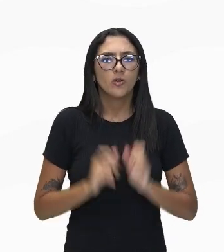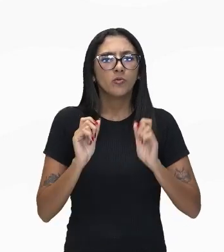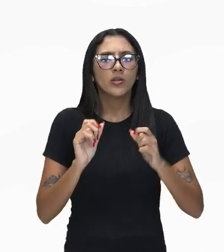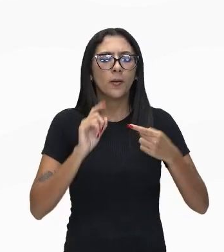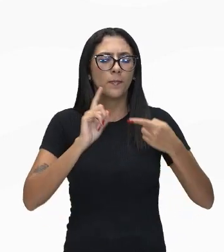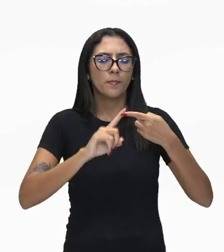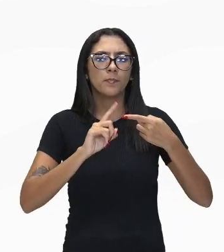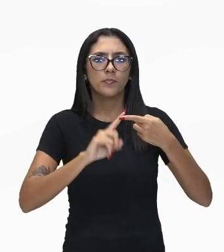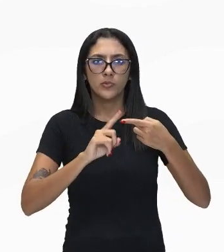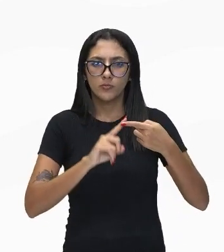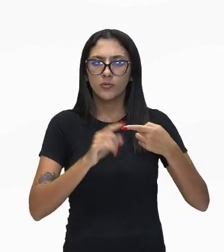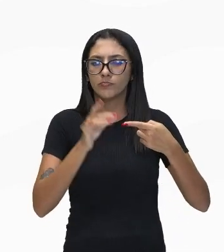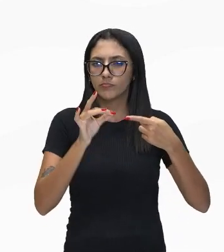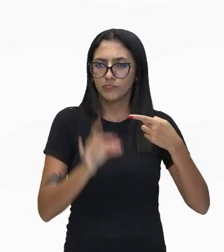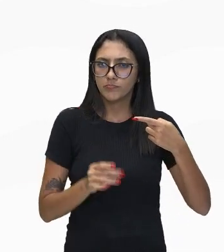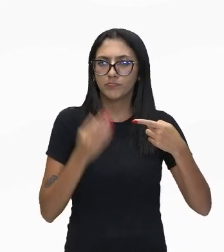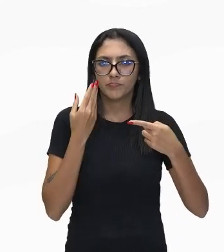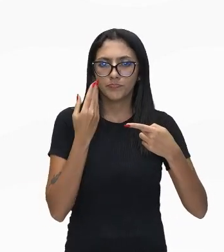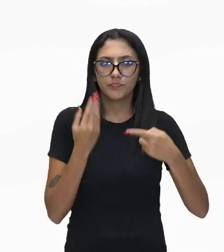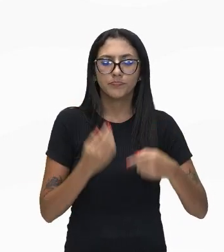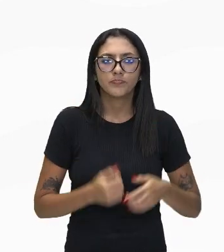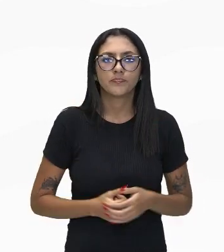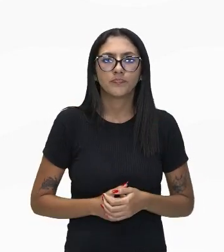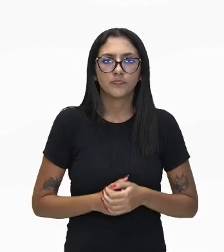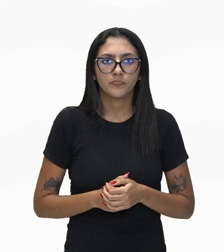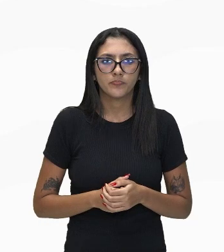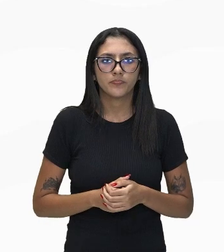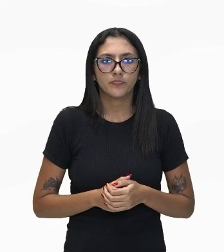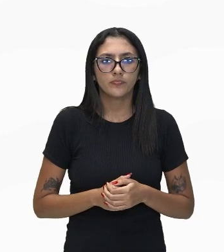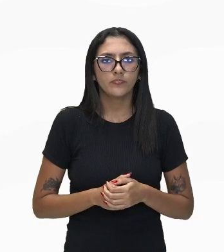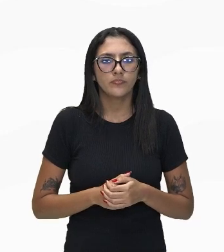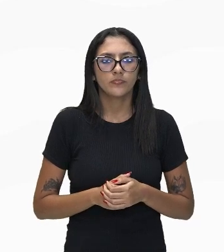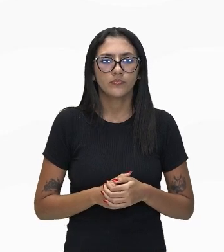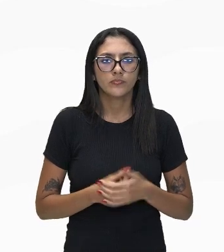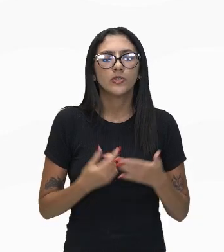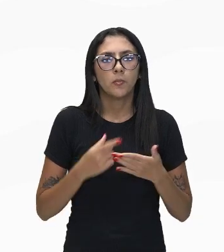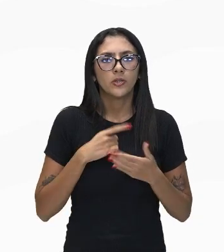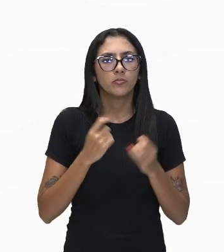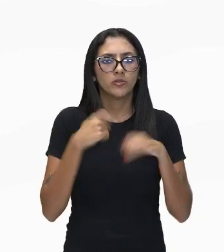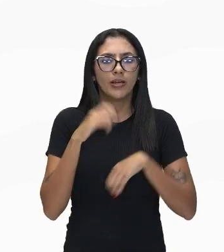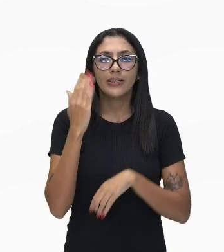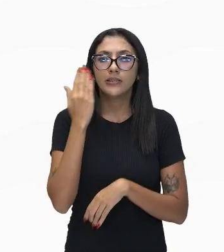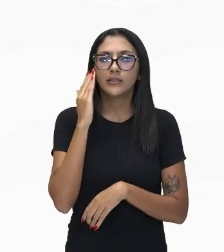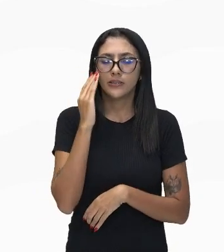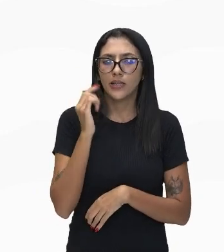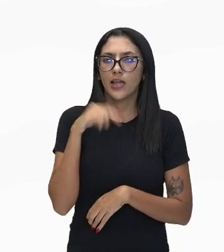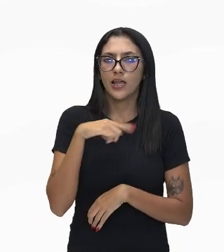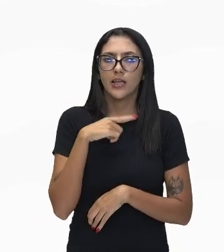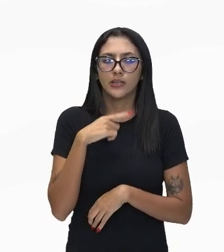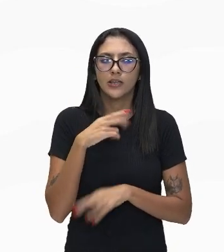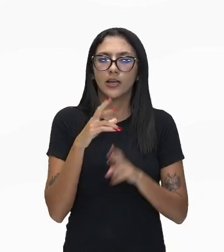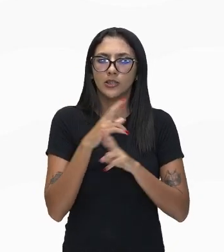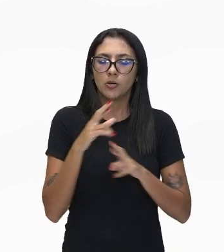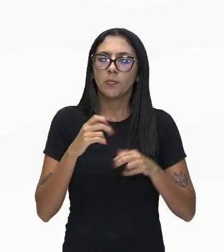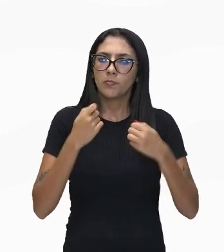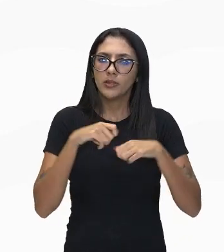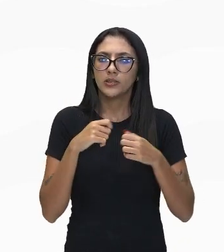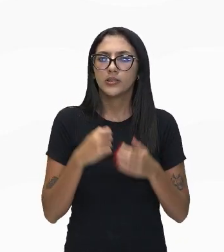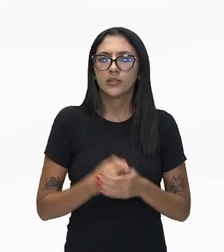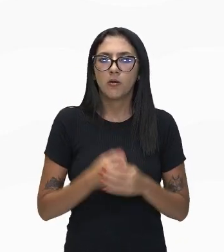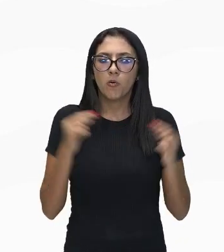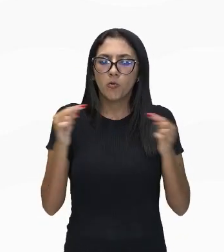Então, professor Eberson, para a gente definir o que seria essa Pan-Amazônia, a gente pode adotar esses critérios que estão